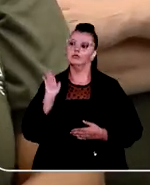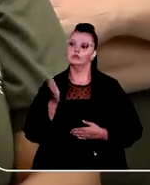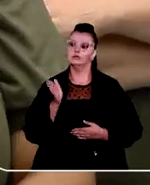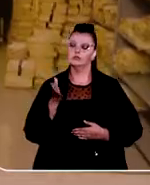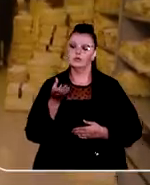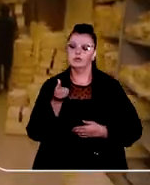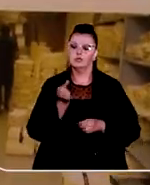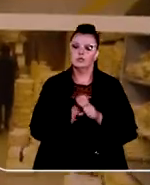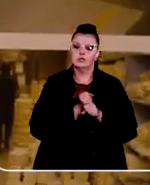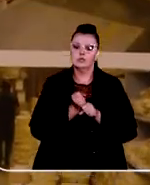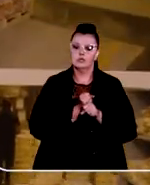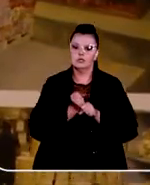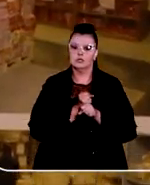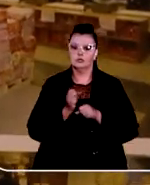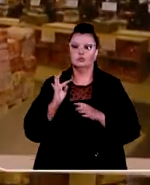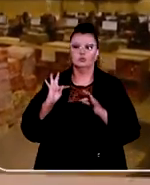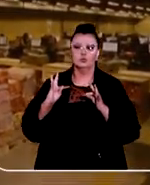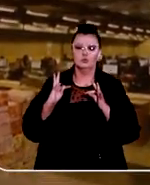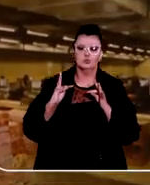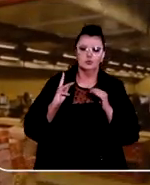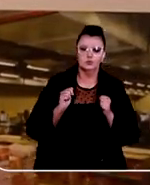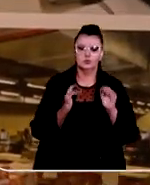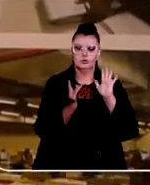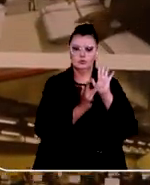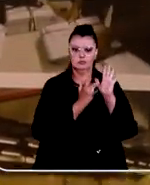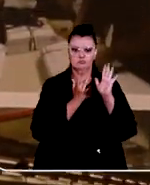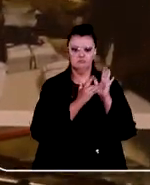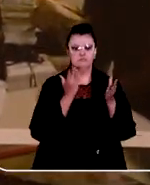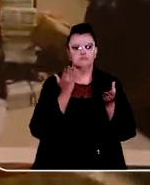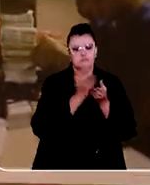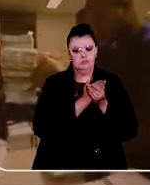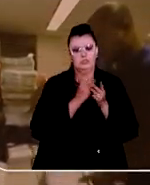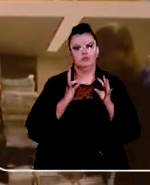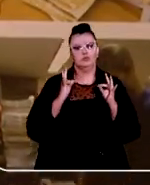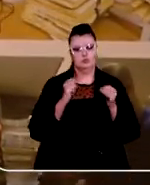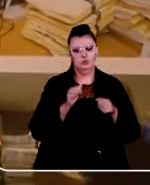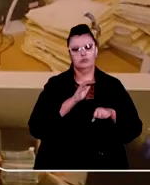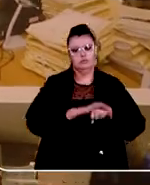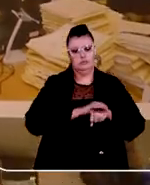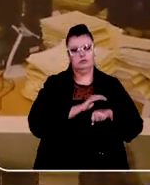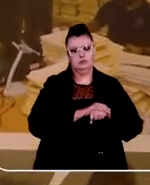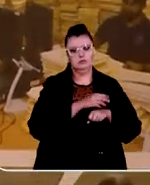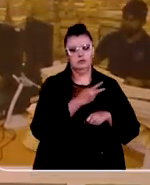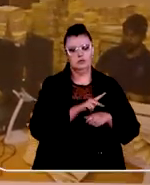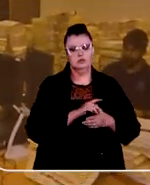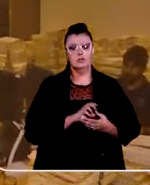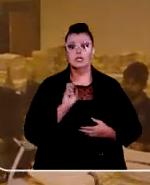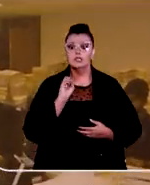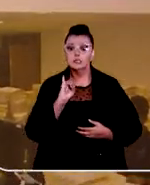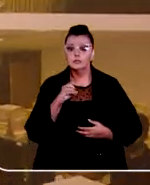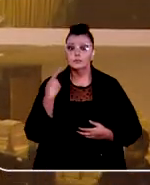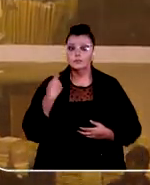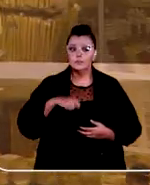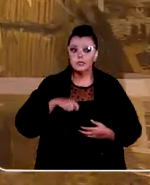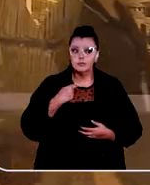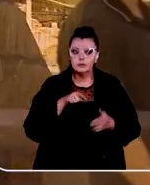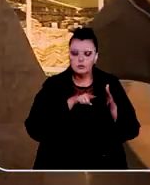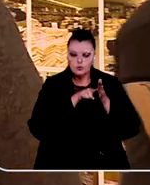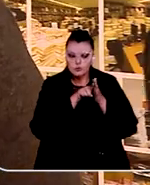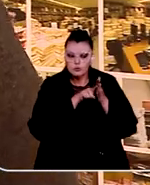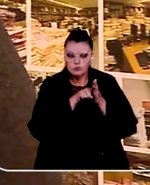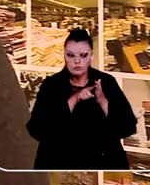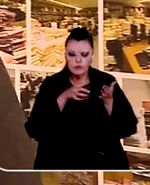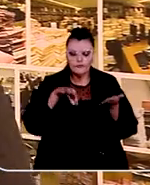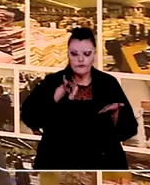Estagiários que também fazem parte dessa história retratada em forma de arte e cultura eu cheguei aqui no tribunal há